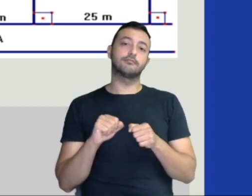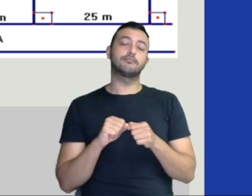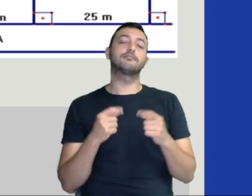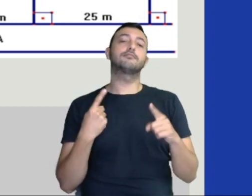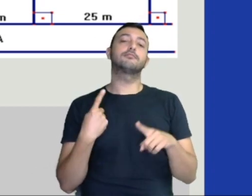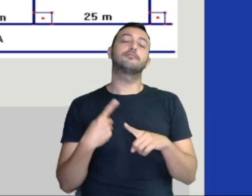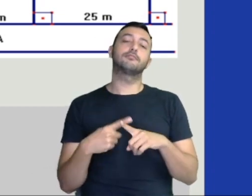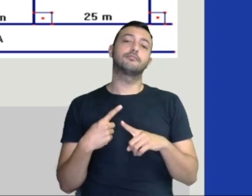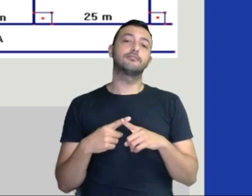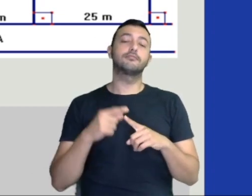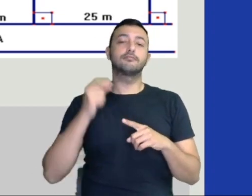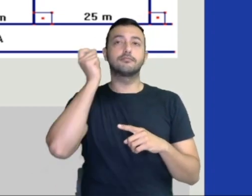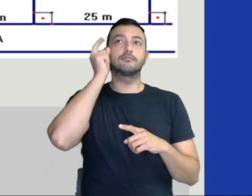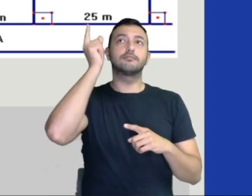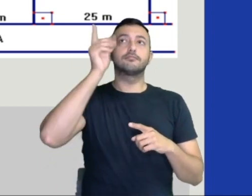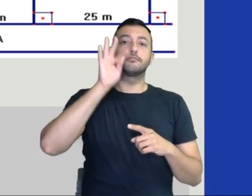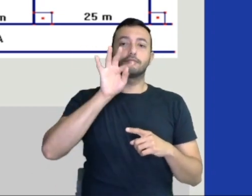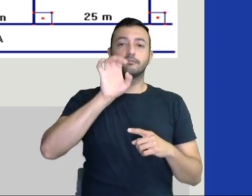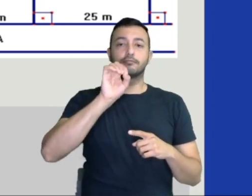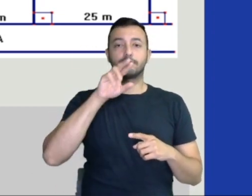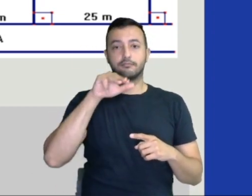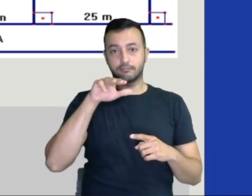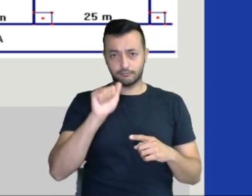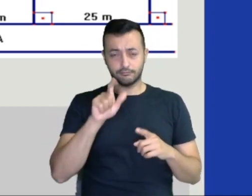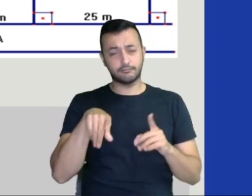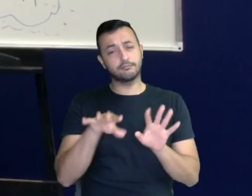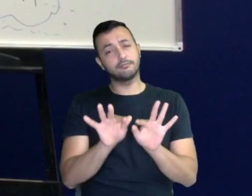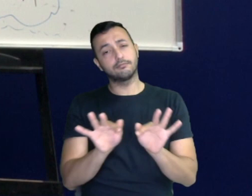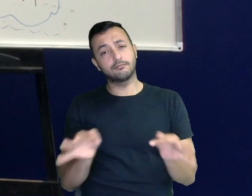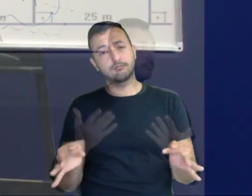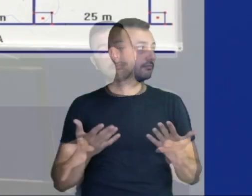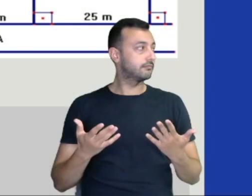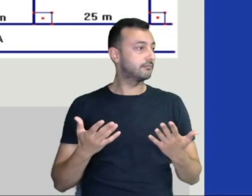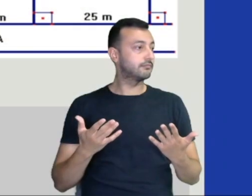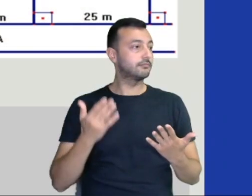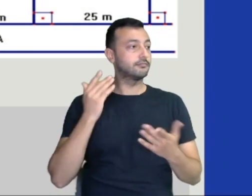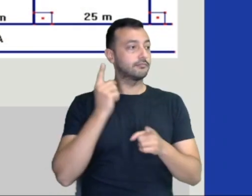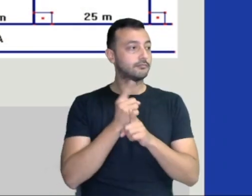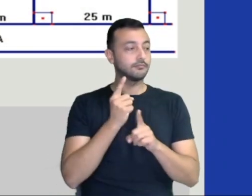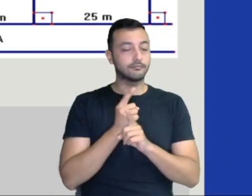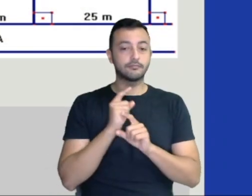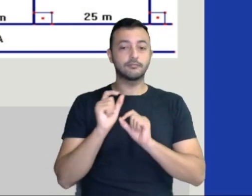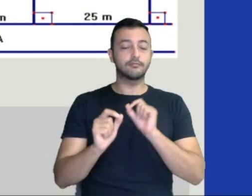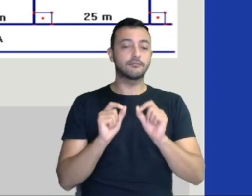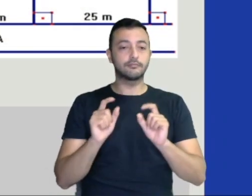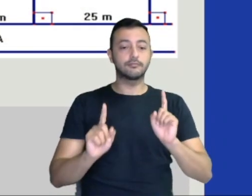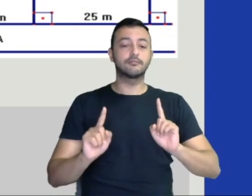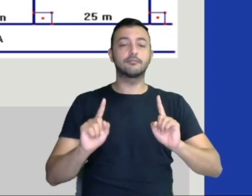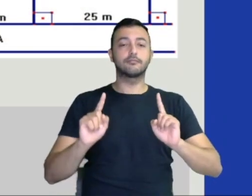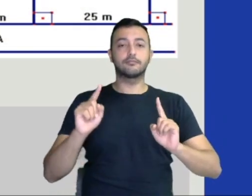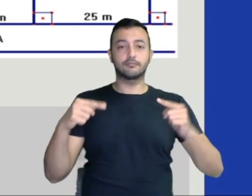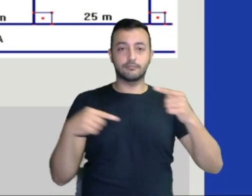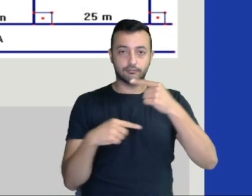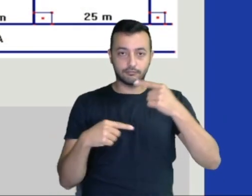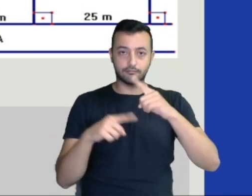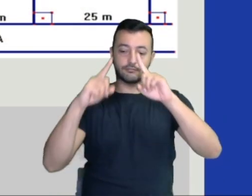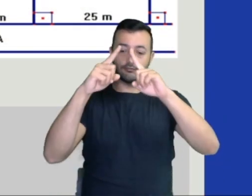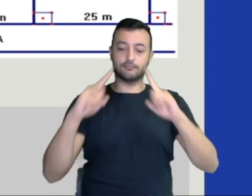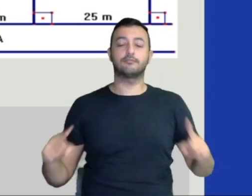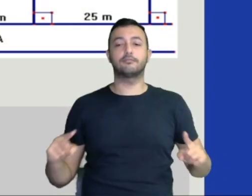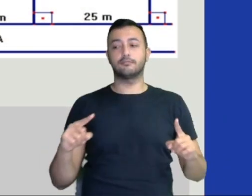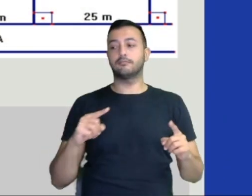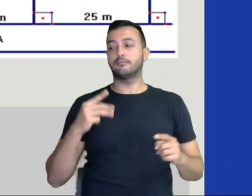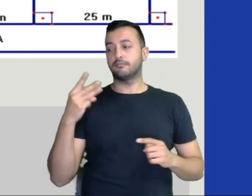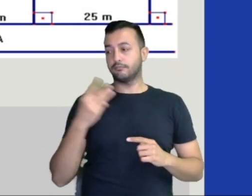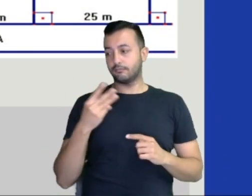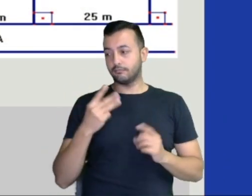de contas, a ideia do teorema é bem simples, né? Basta você identificar quem são as paralelas e as transversais. Então, a questão 3,